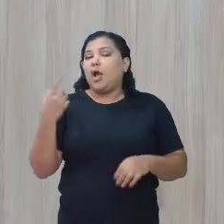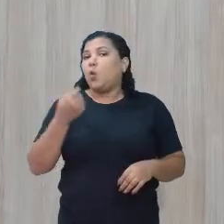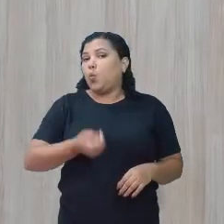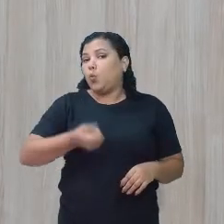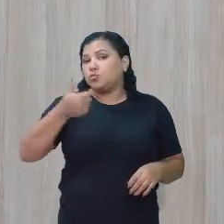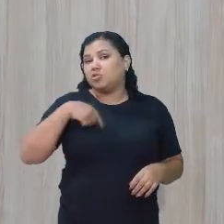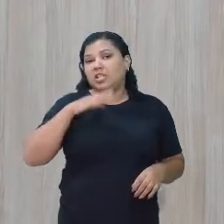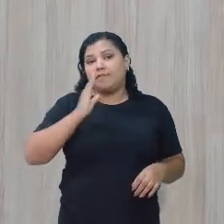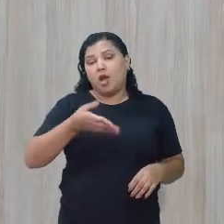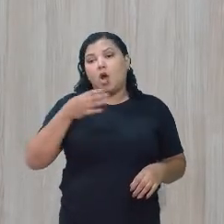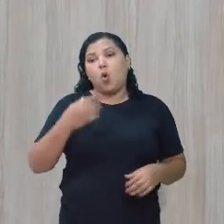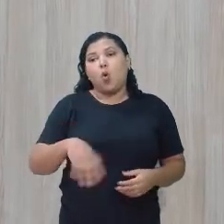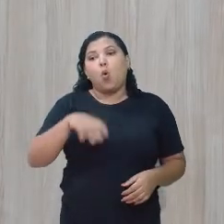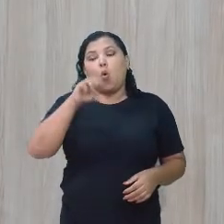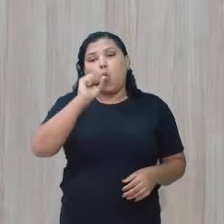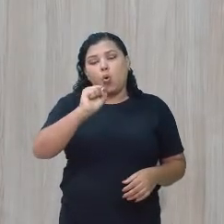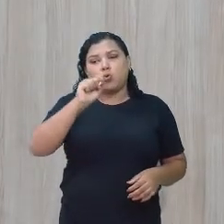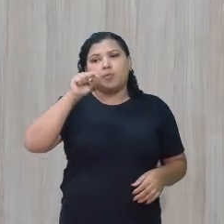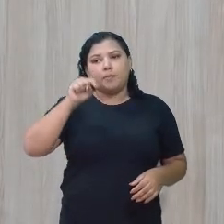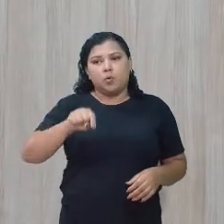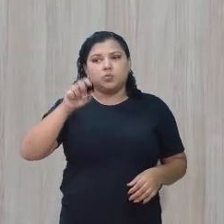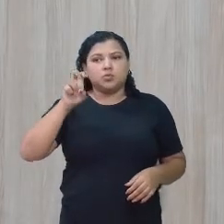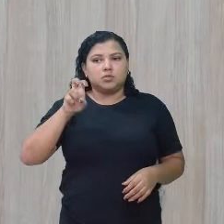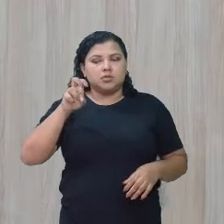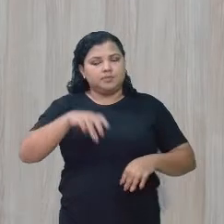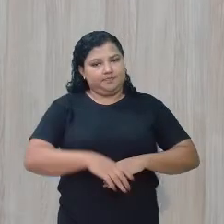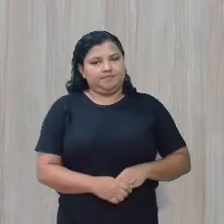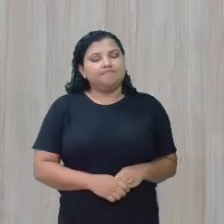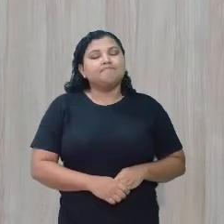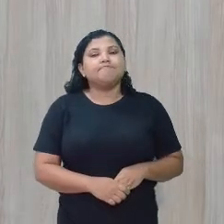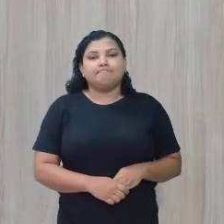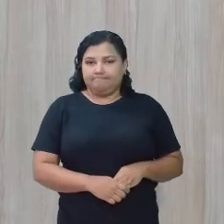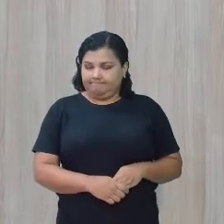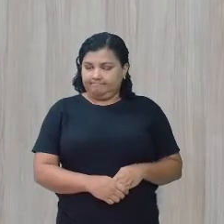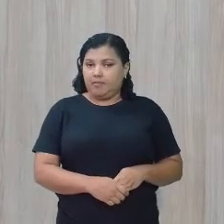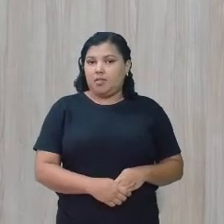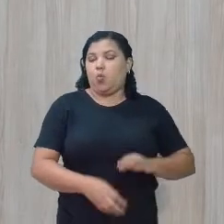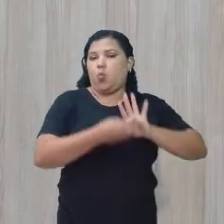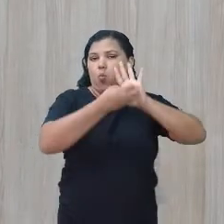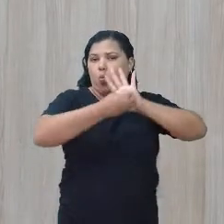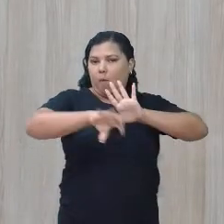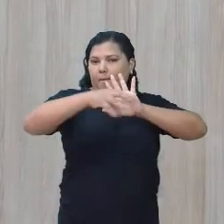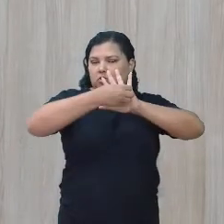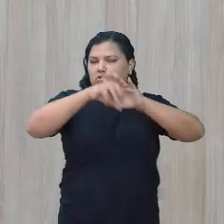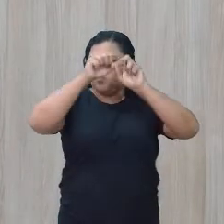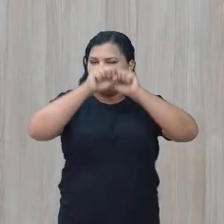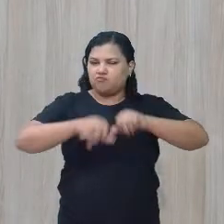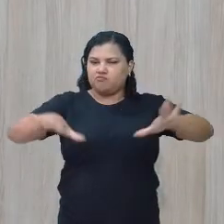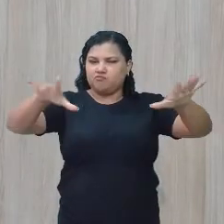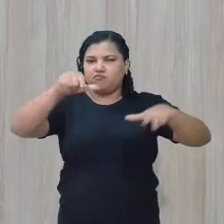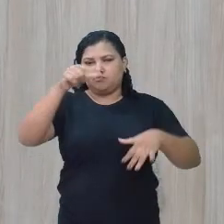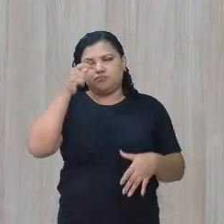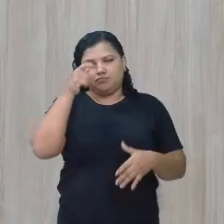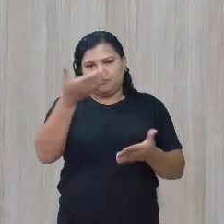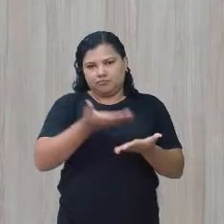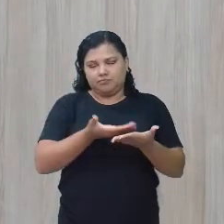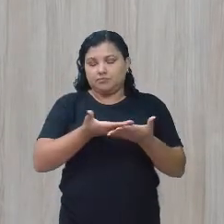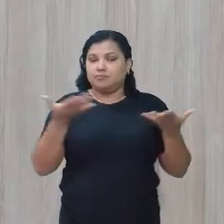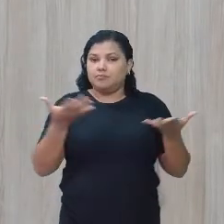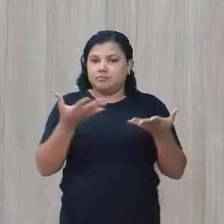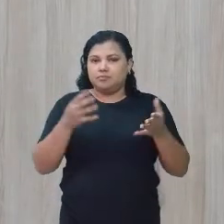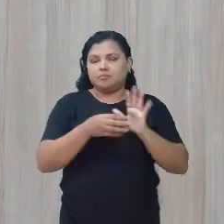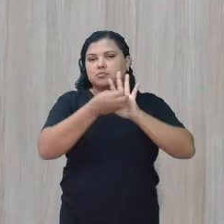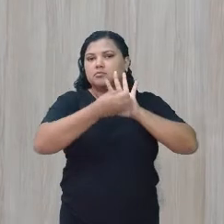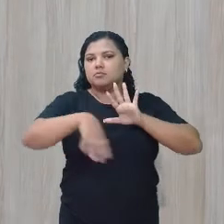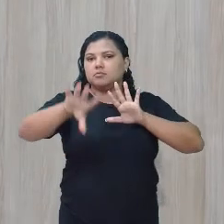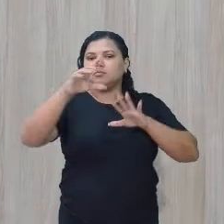colocou aí já estava 8.5, eu acho. Certo? Então, compartilha aí, você que está assistindo essa aula nesse exato momento, tá?